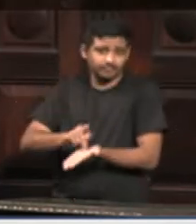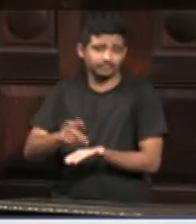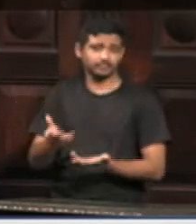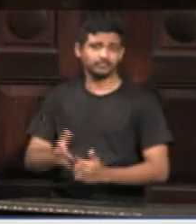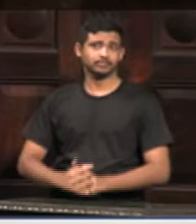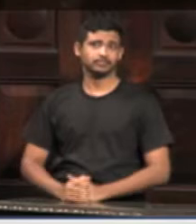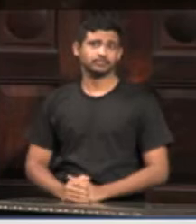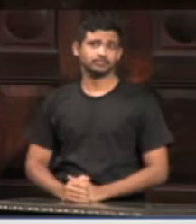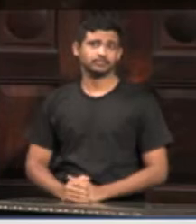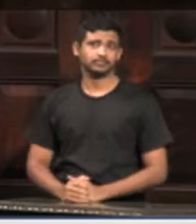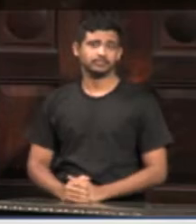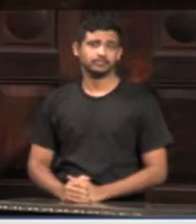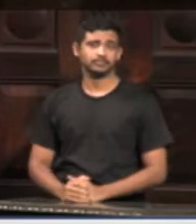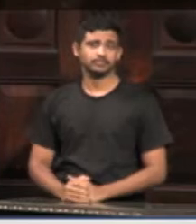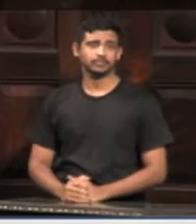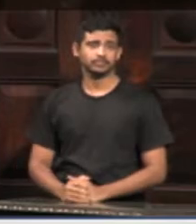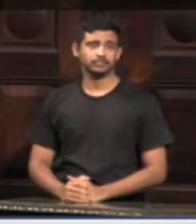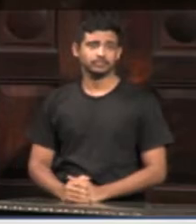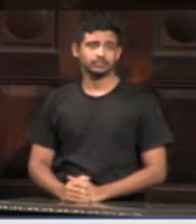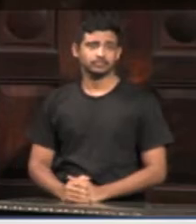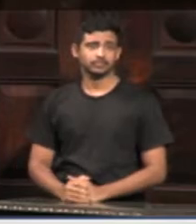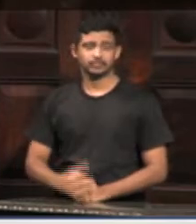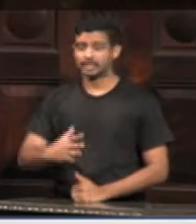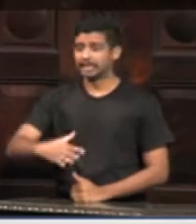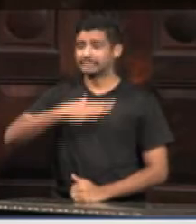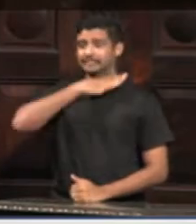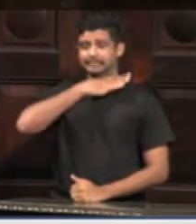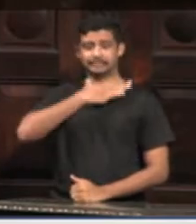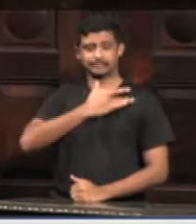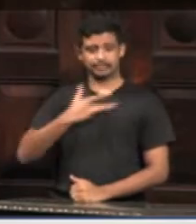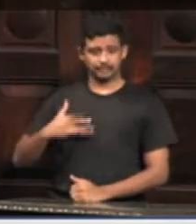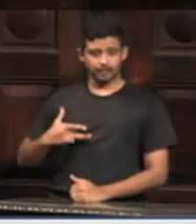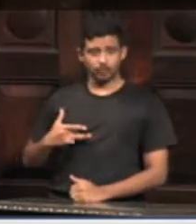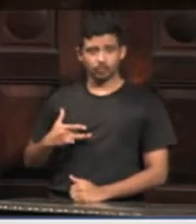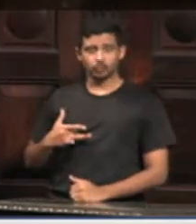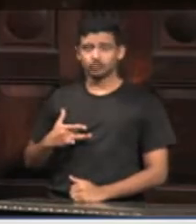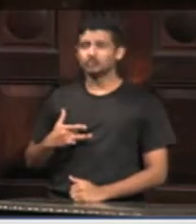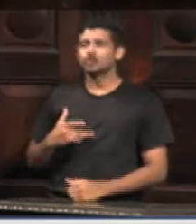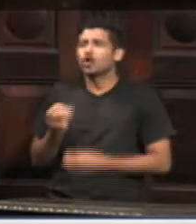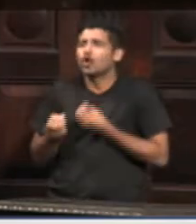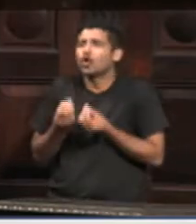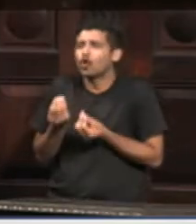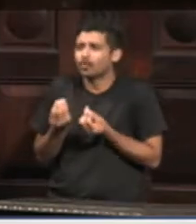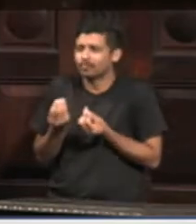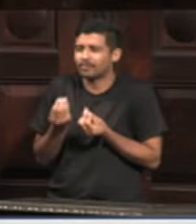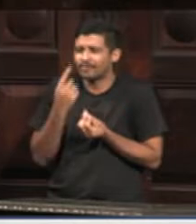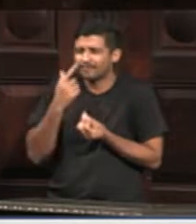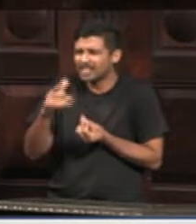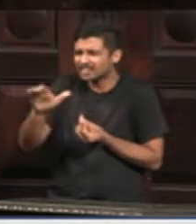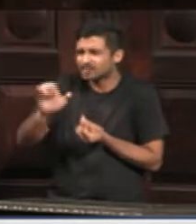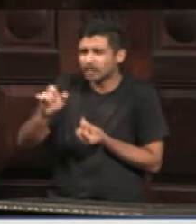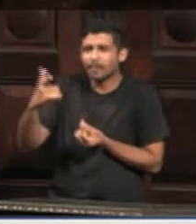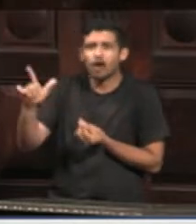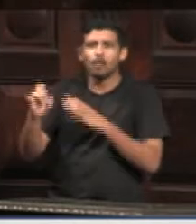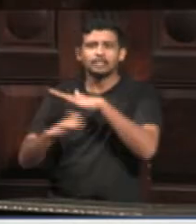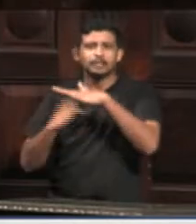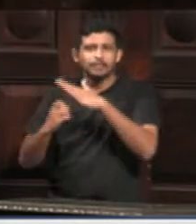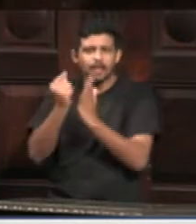E a crise na saúde decorre da terceirização. É o Estado